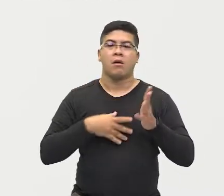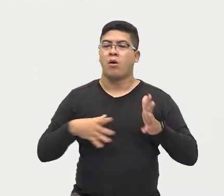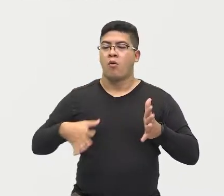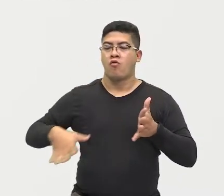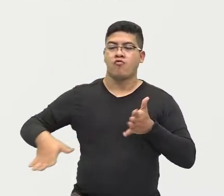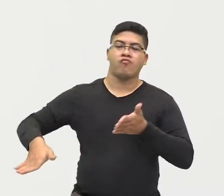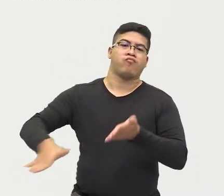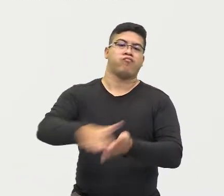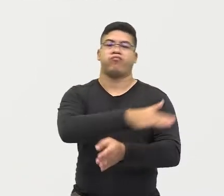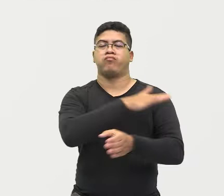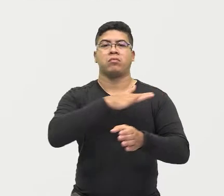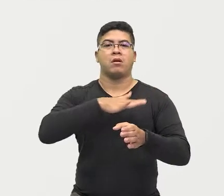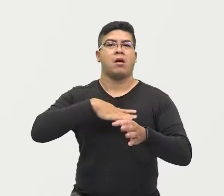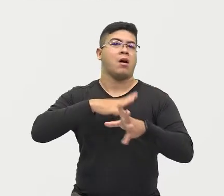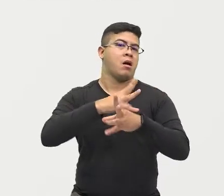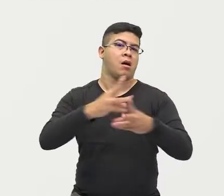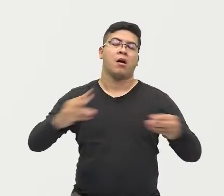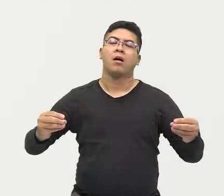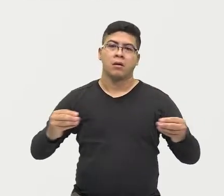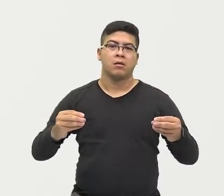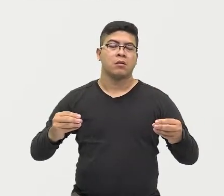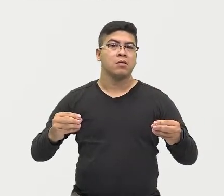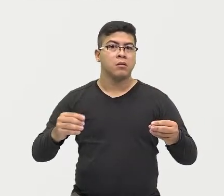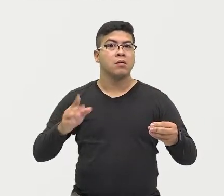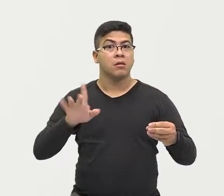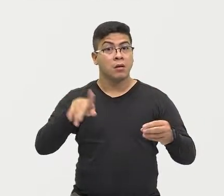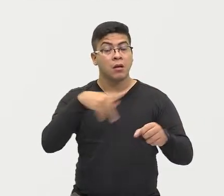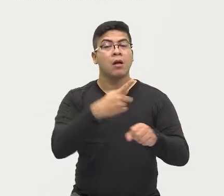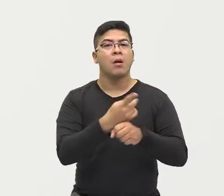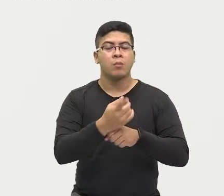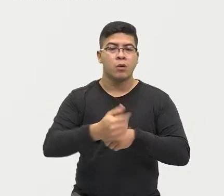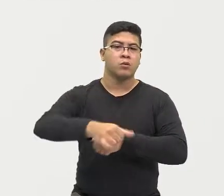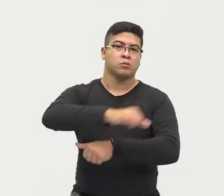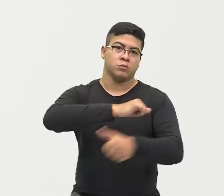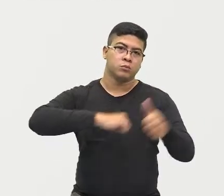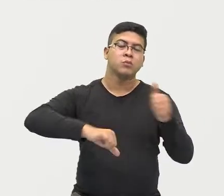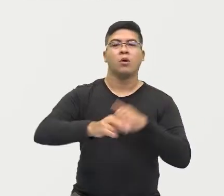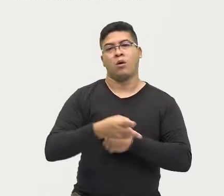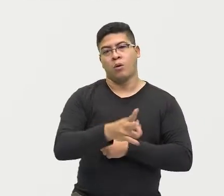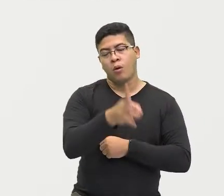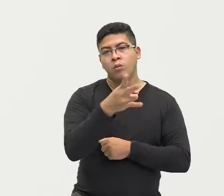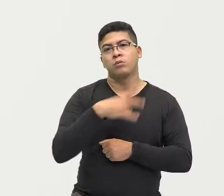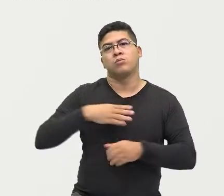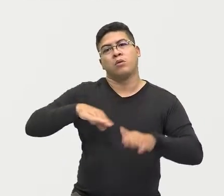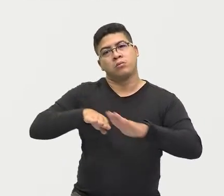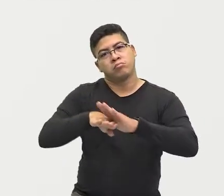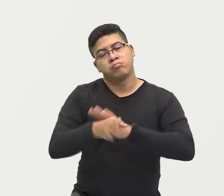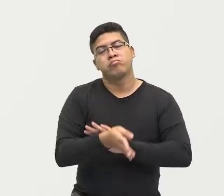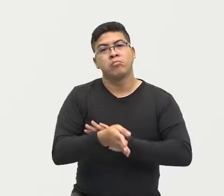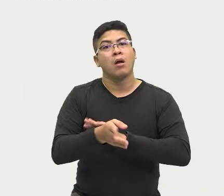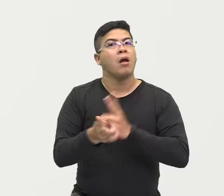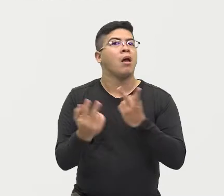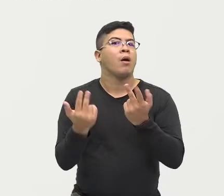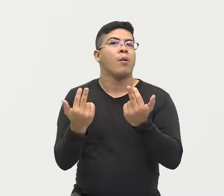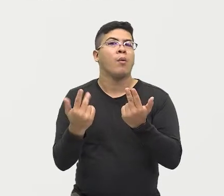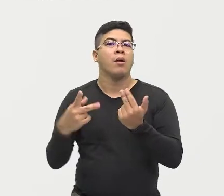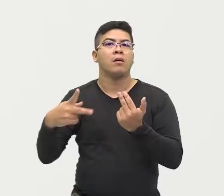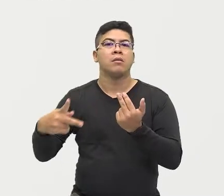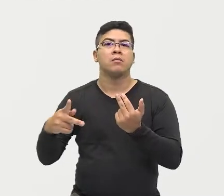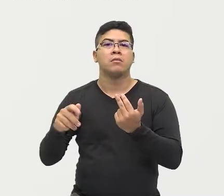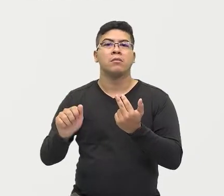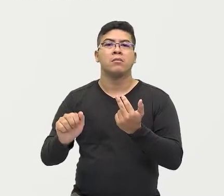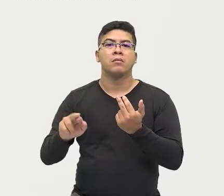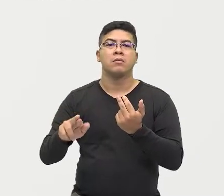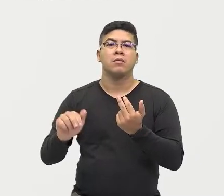da terra, para depois mudar-se e continuar os seus hábitos como um parasita, como um